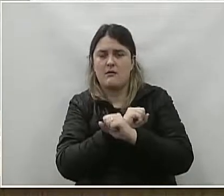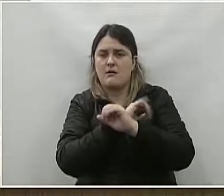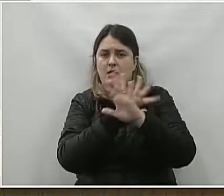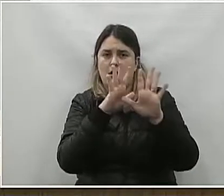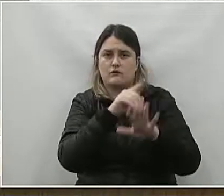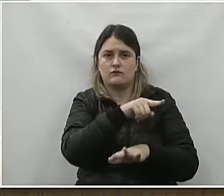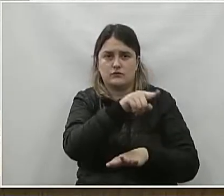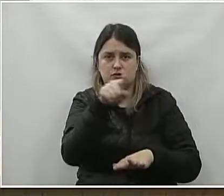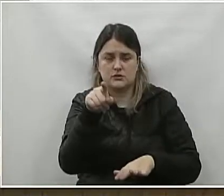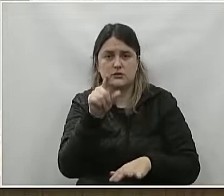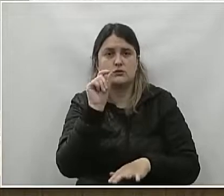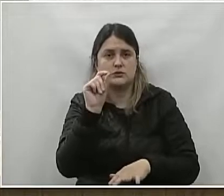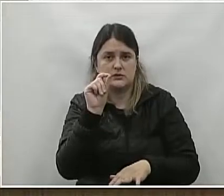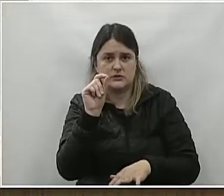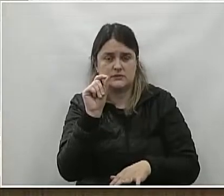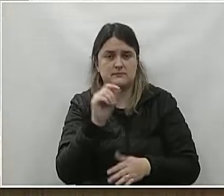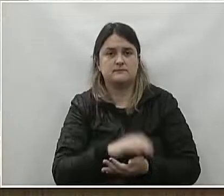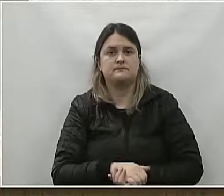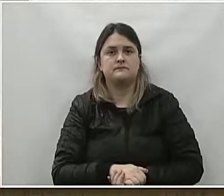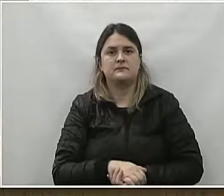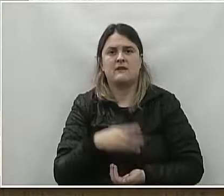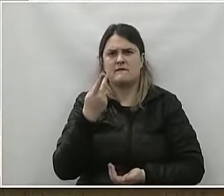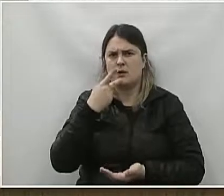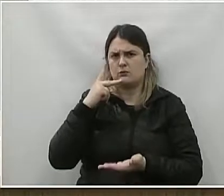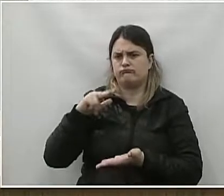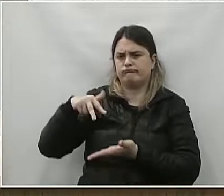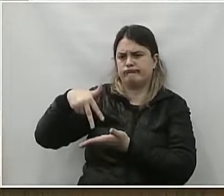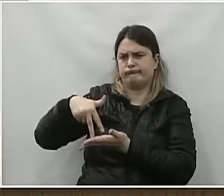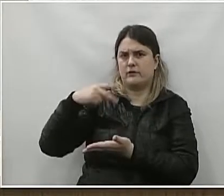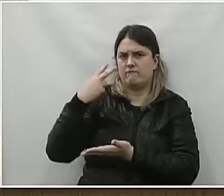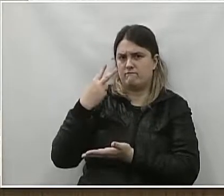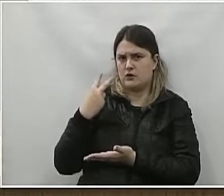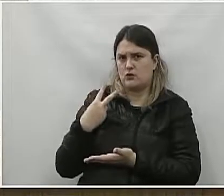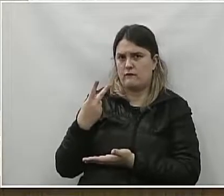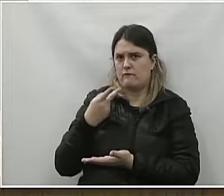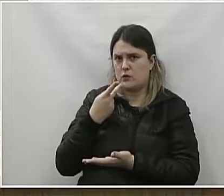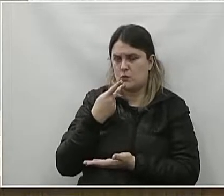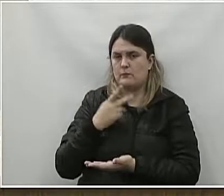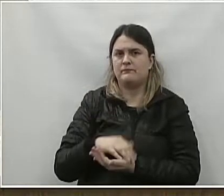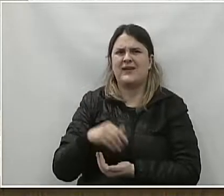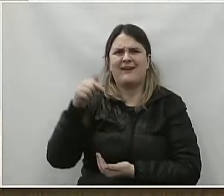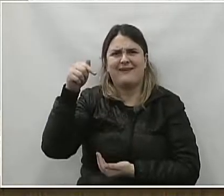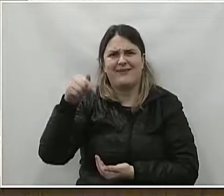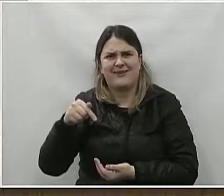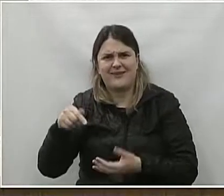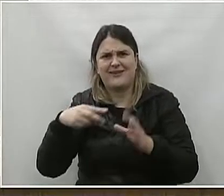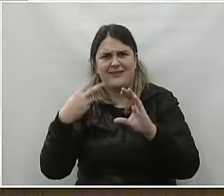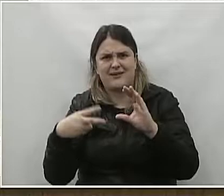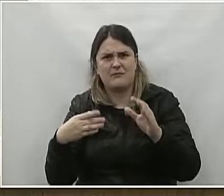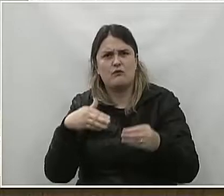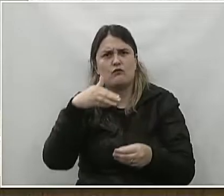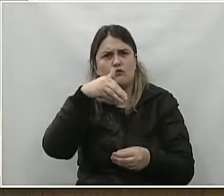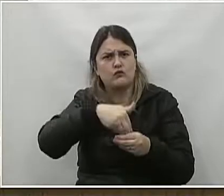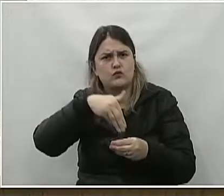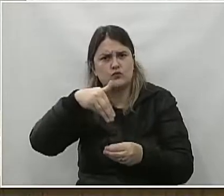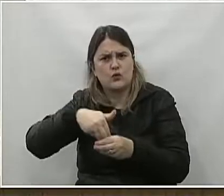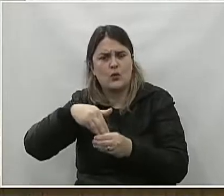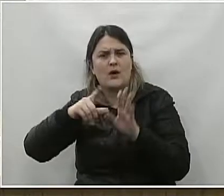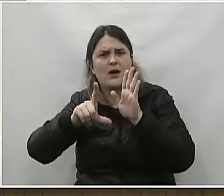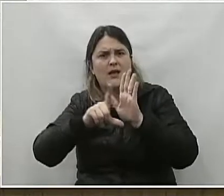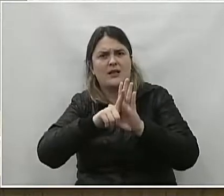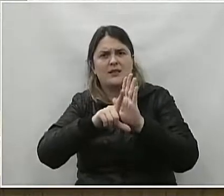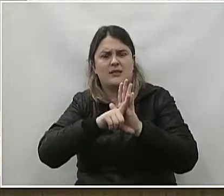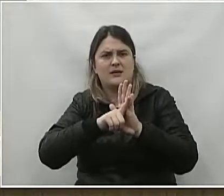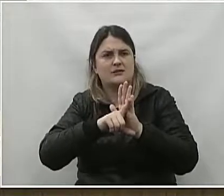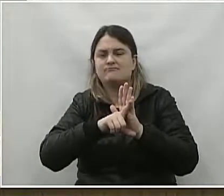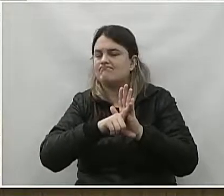vocês é o seguinte, foi falado ali na tribuna pelo vereador que aqui na Câmara foi votado lei